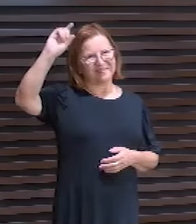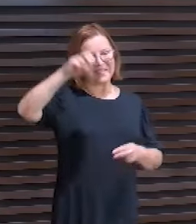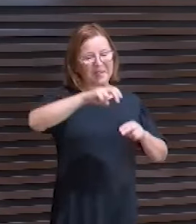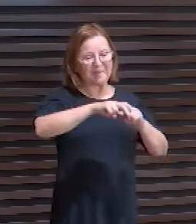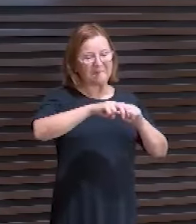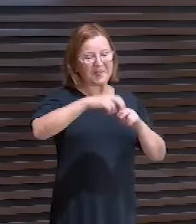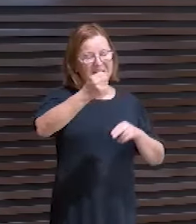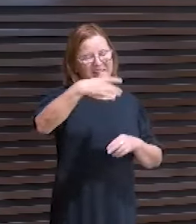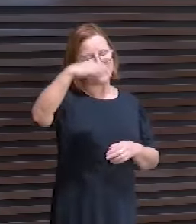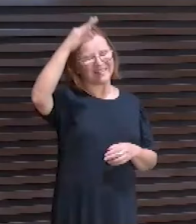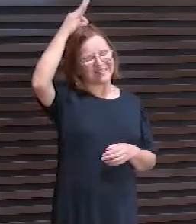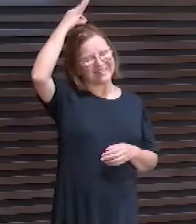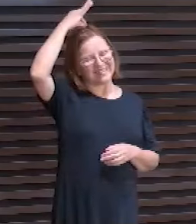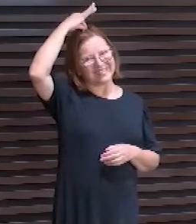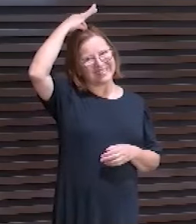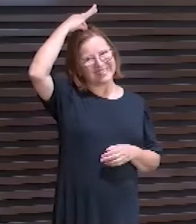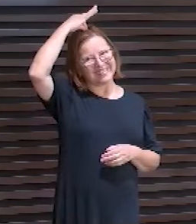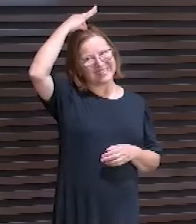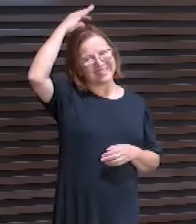do